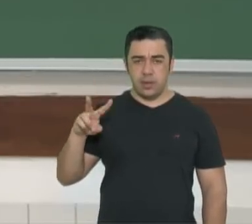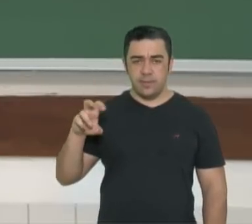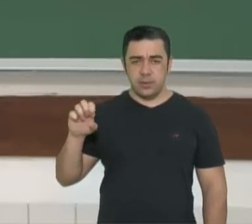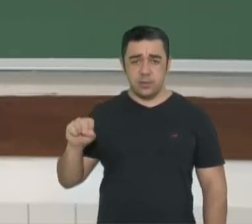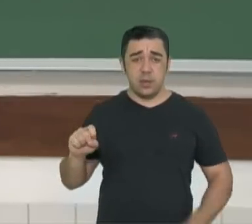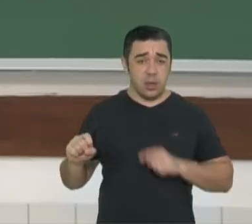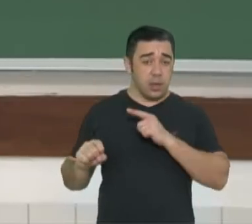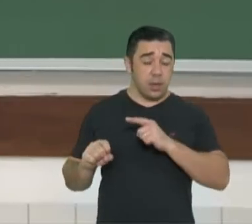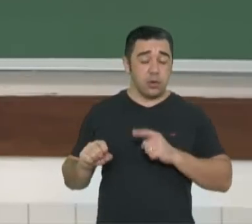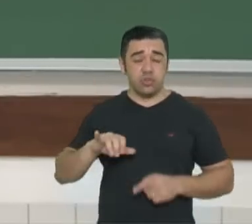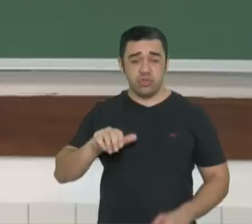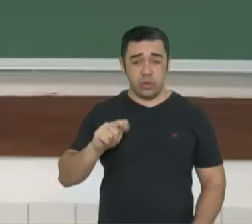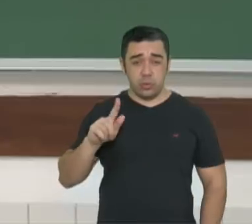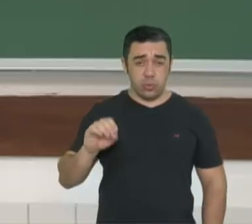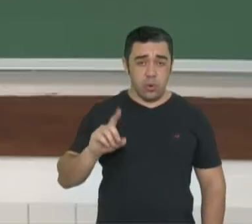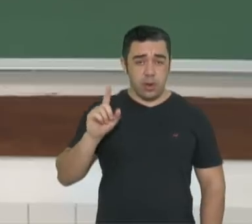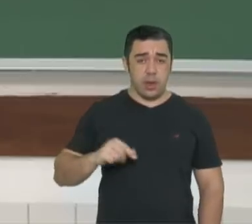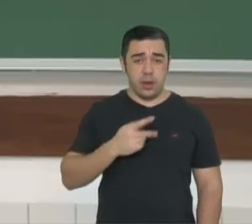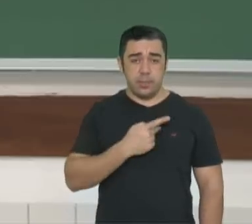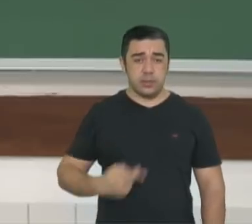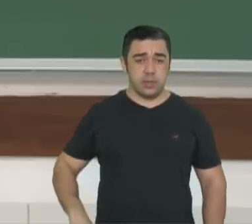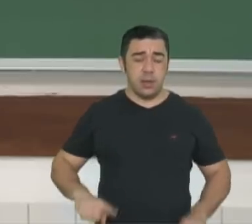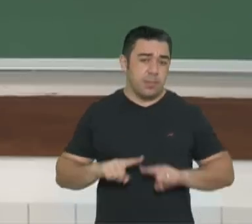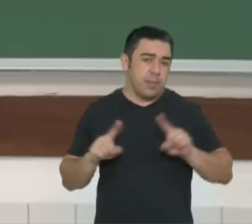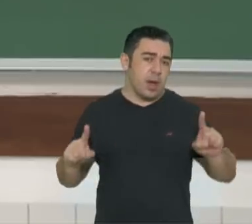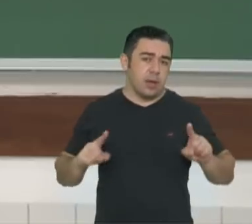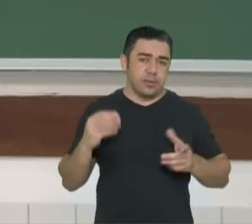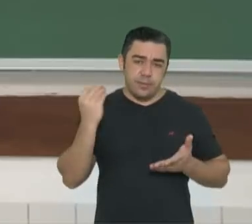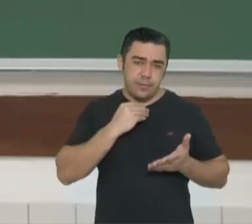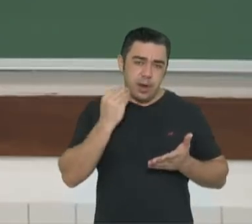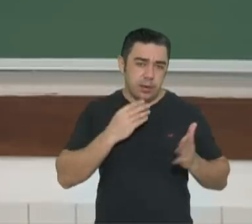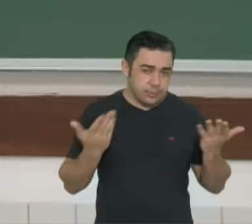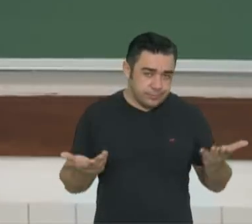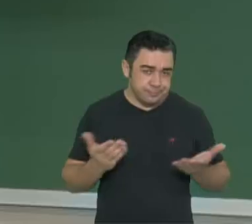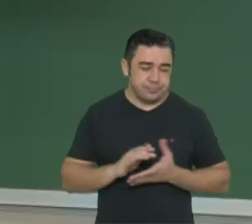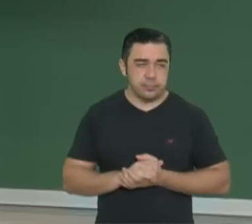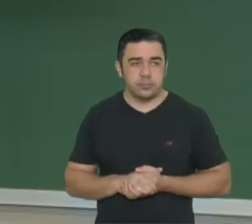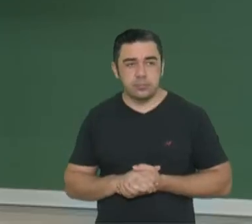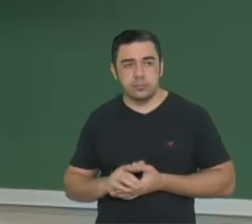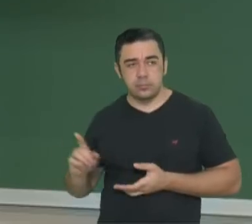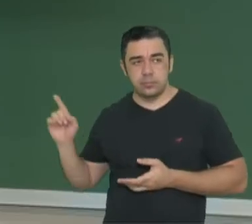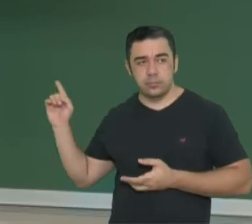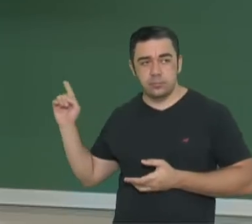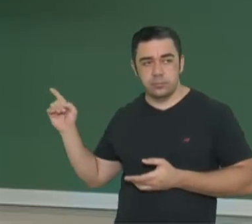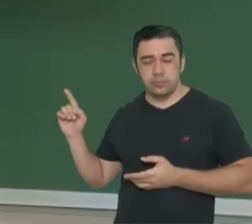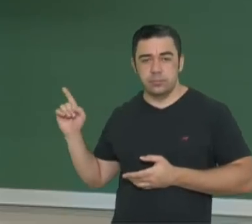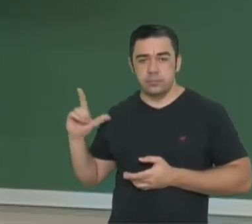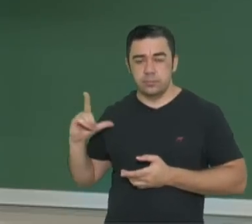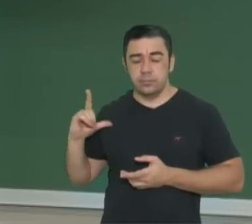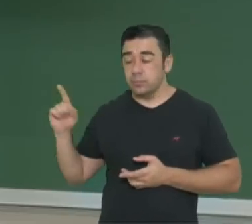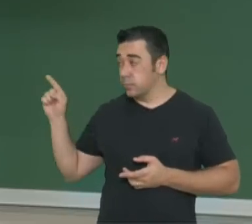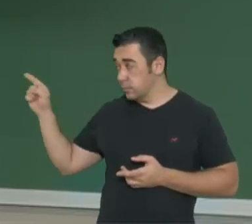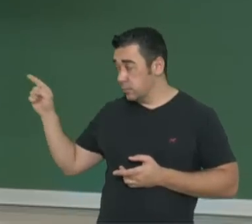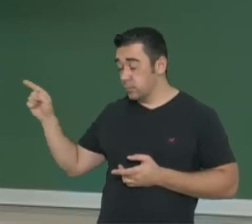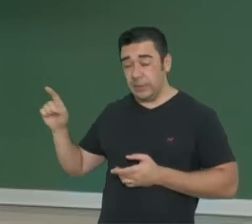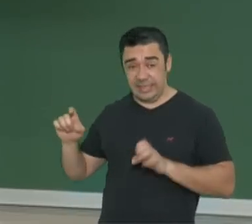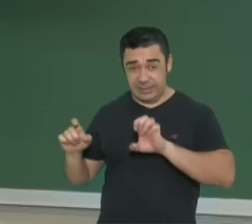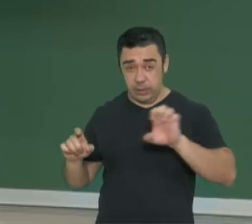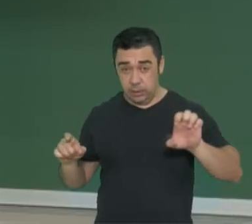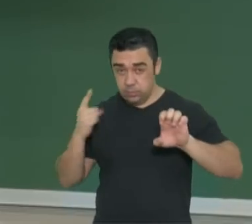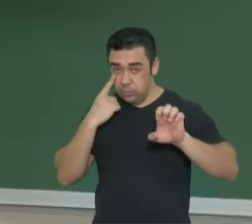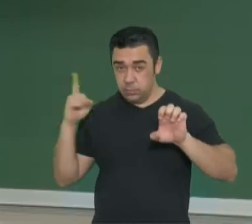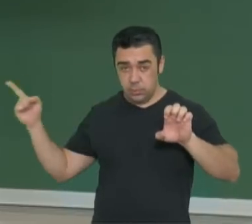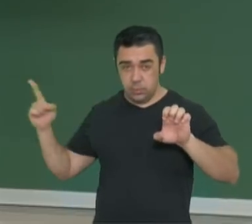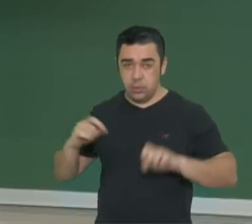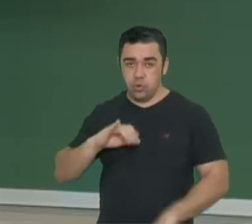presidente, mas sem a força do governo. Aqui você tem, do seu ladinho esquerdo, você tem